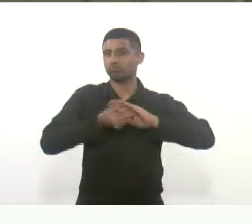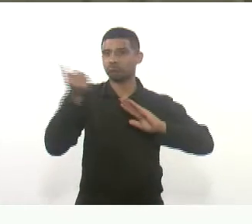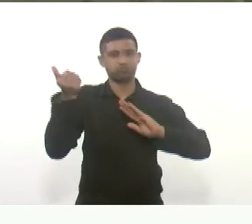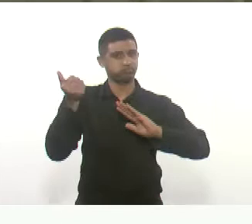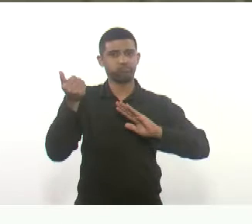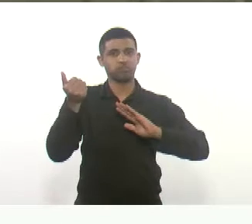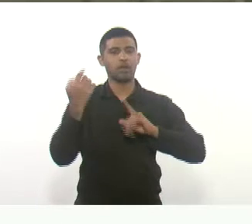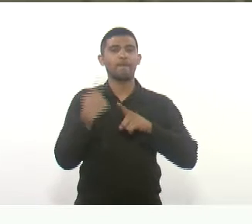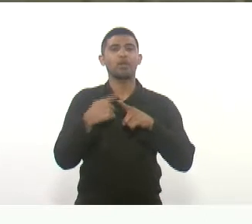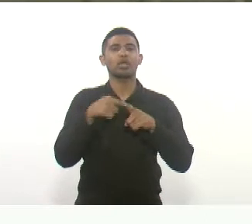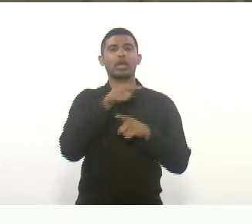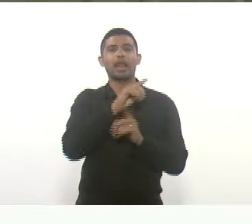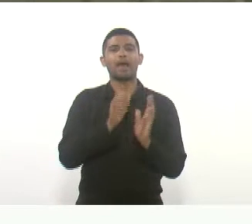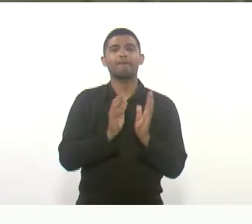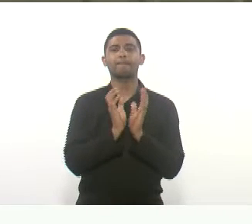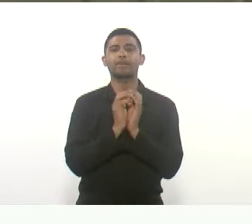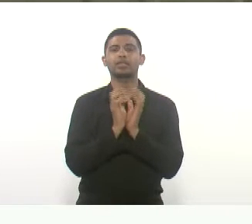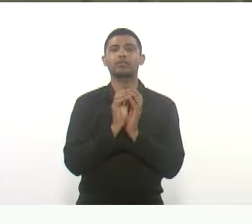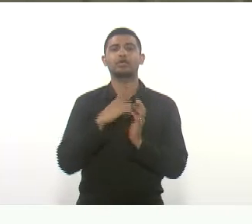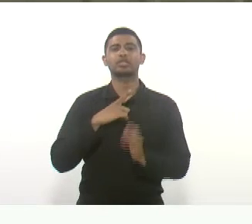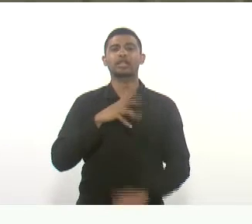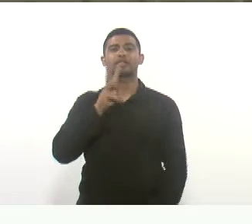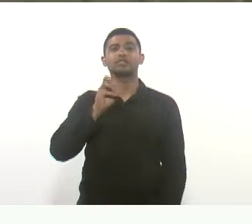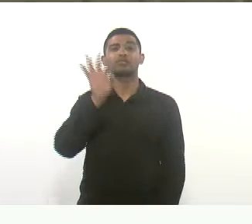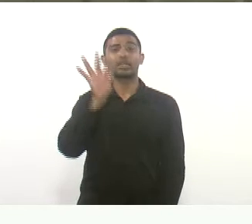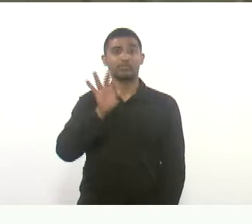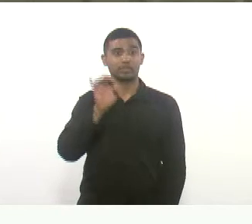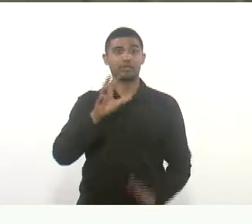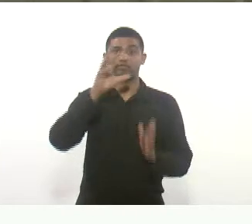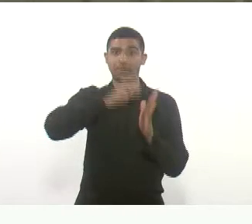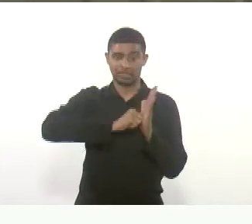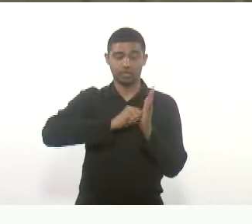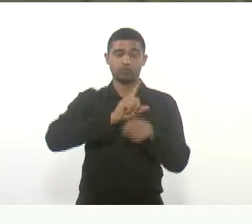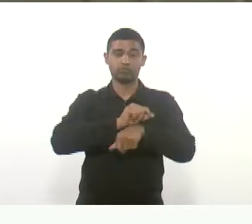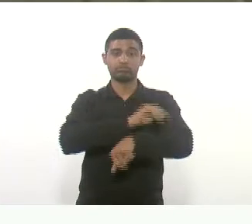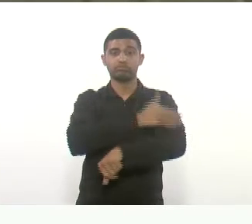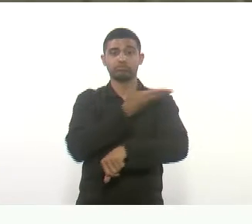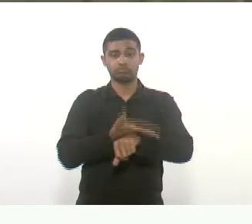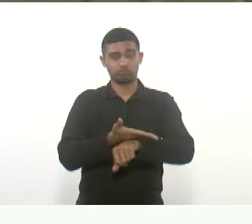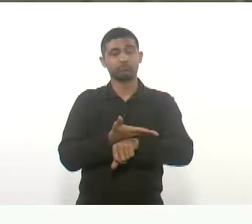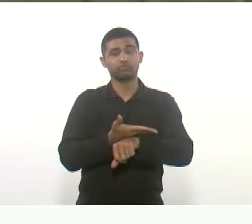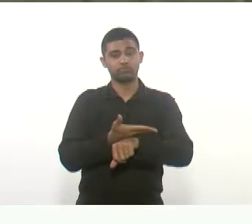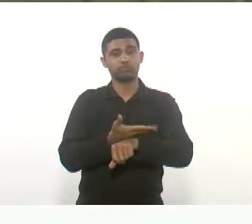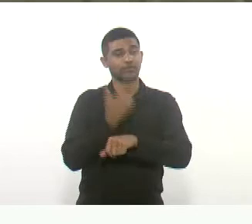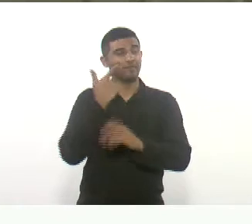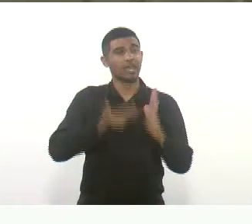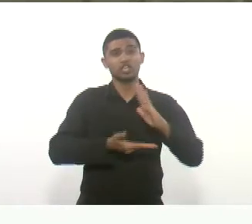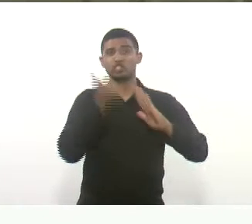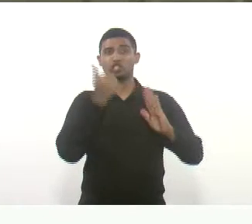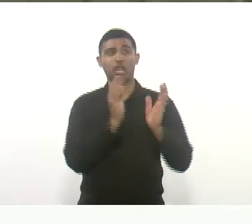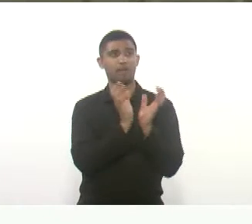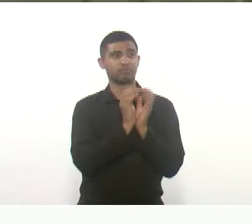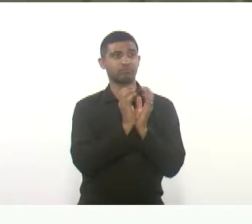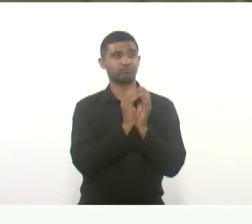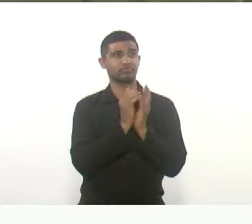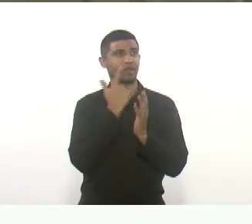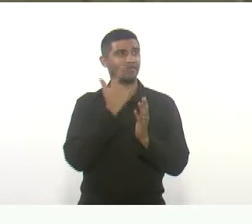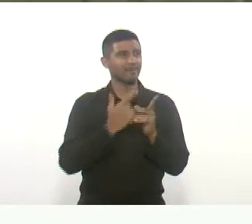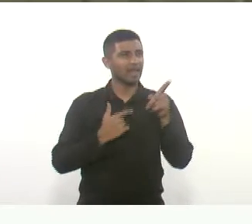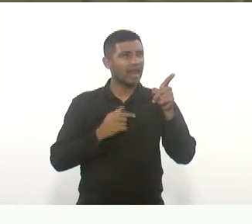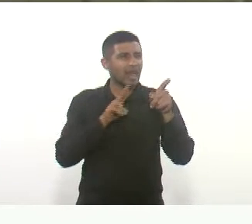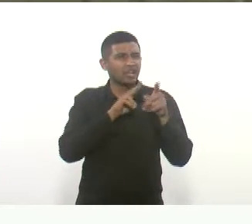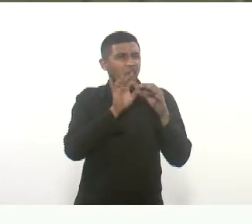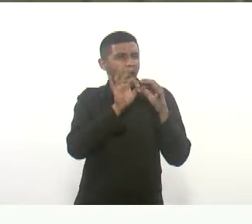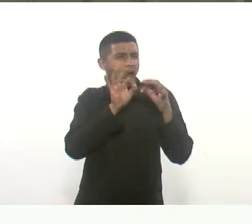amostra, porque Pernambuco tem 50% das matrículas em tempo integral, você tira Pernambuco da amostra, ele é um outlier, né? Está vendo como ele